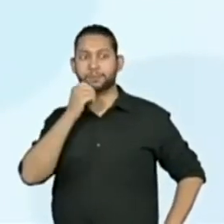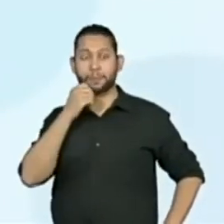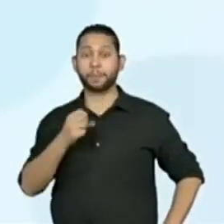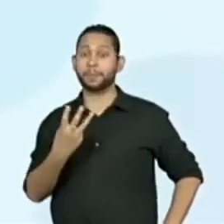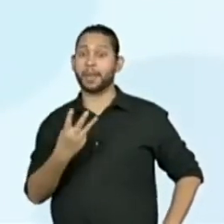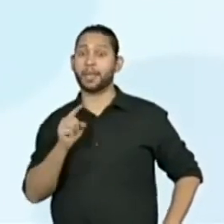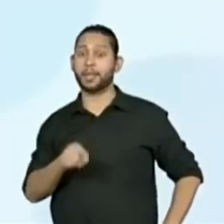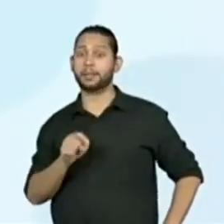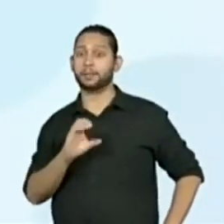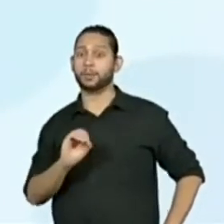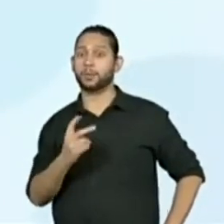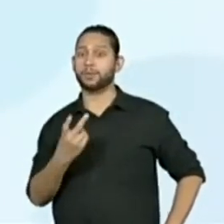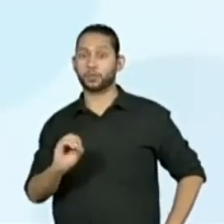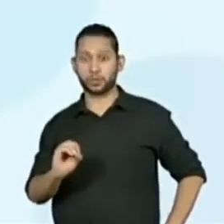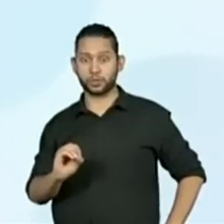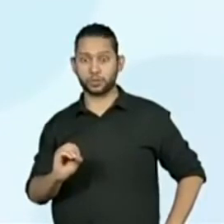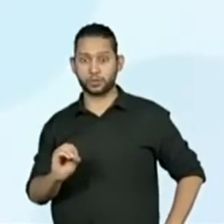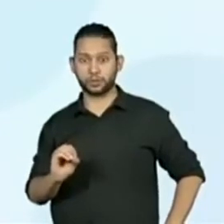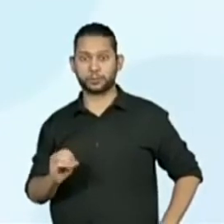3020.